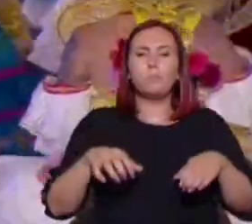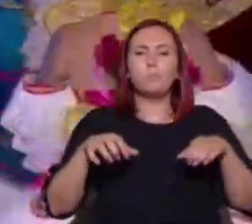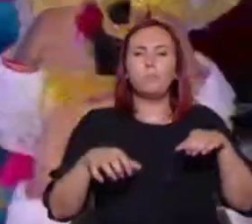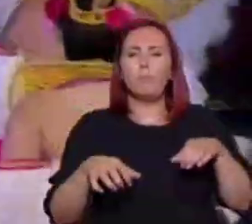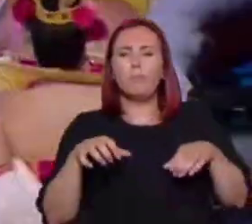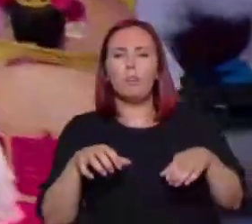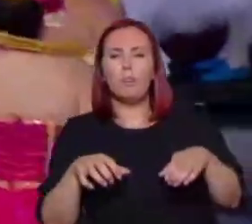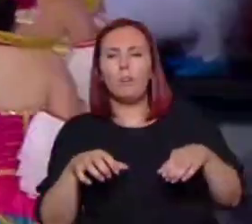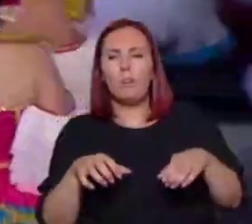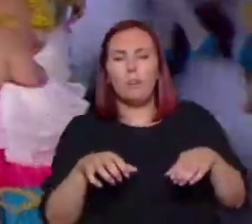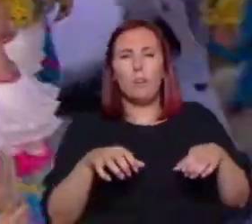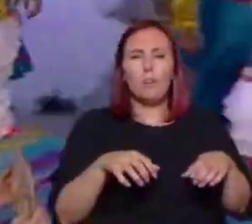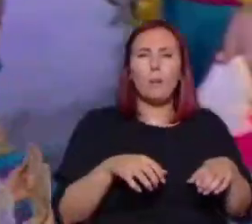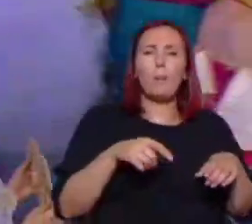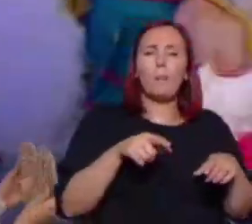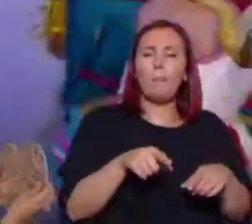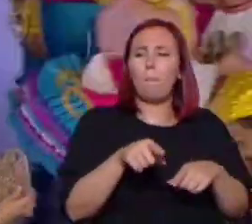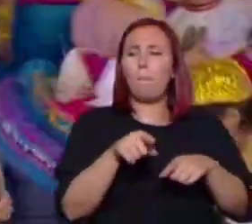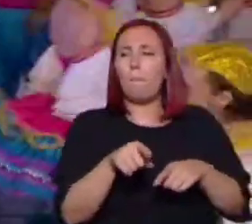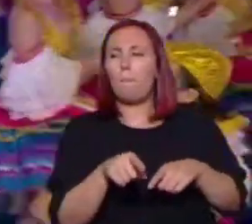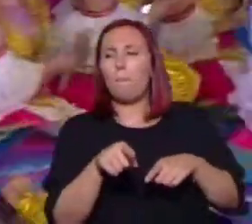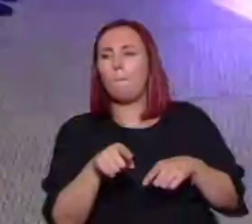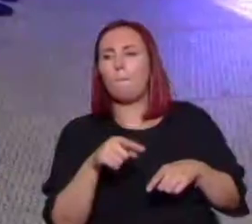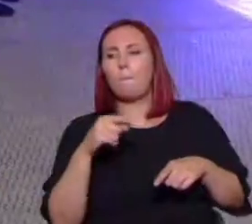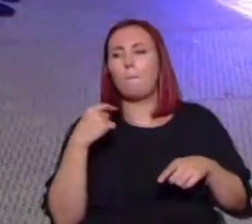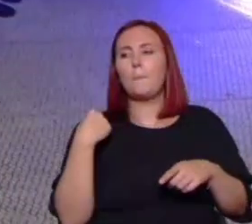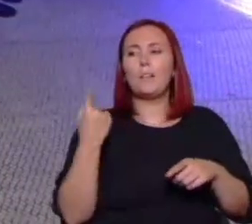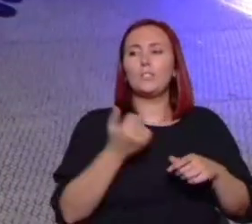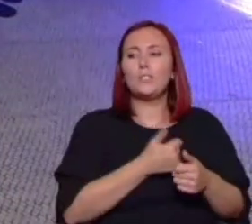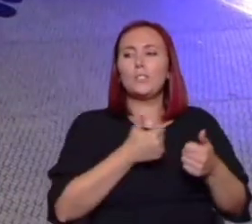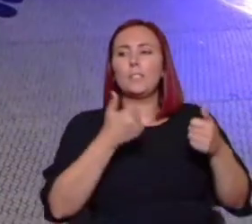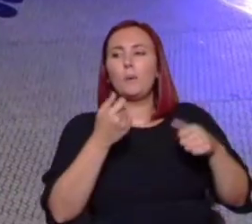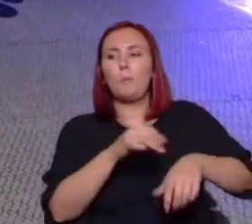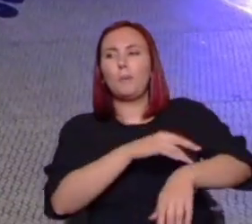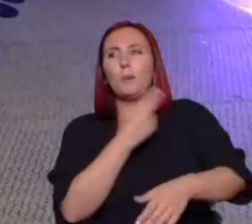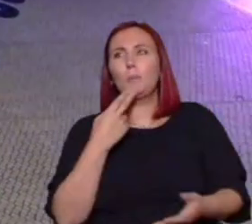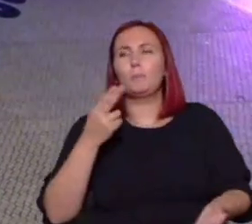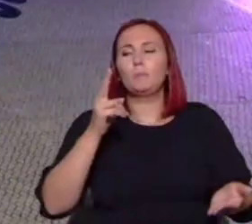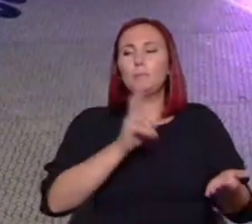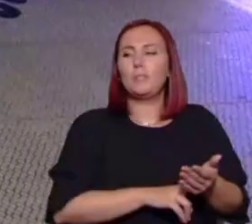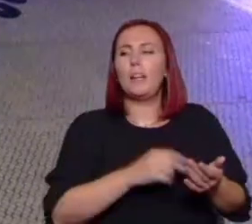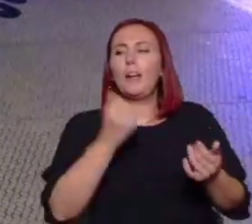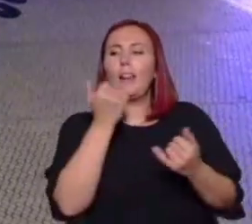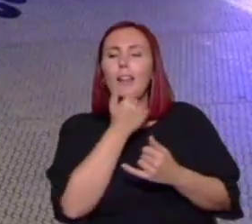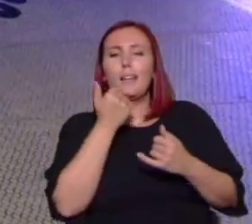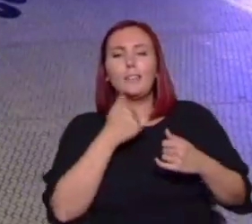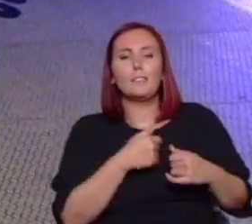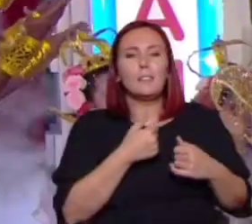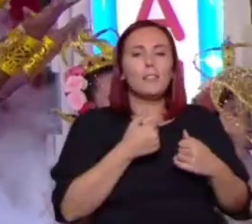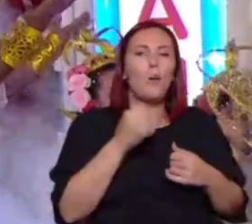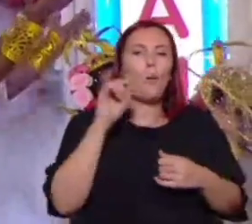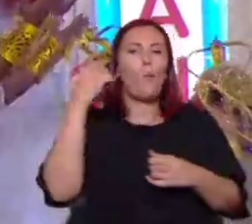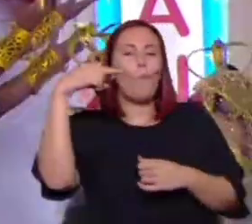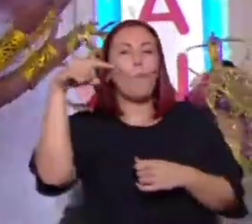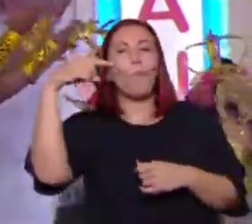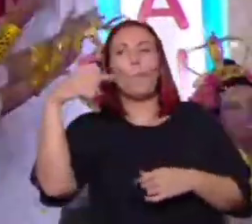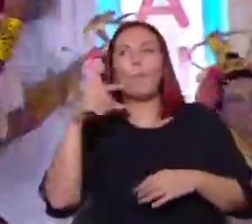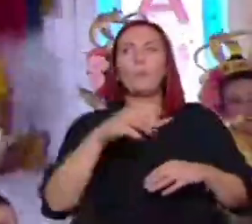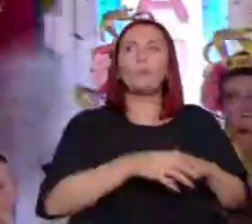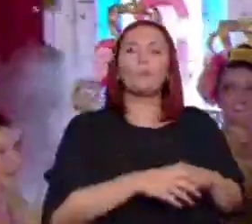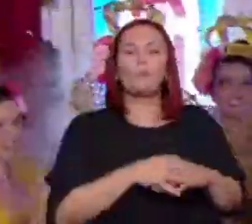lindo. Salve a luta de cidade, com banhos com liberdade, e alegria sem par.